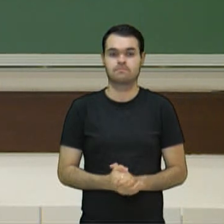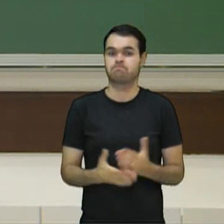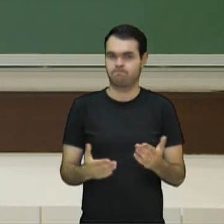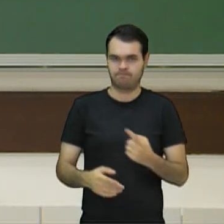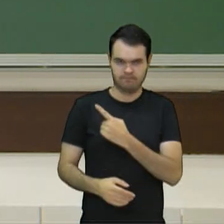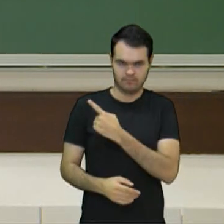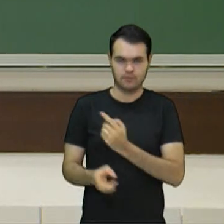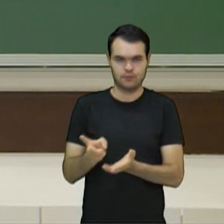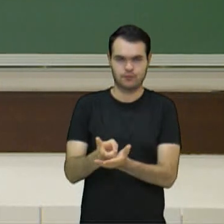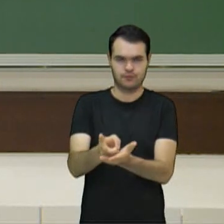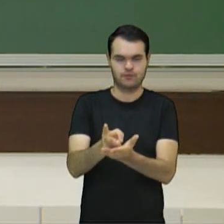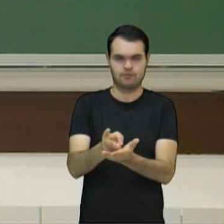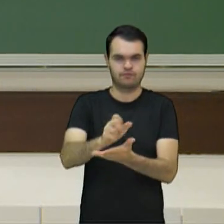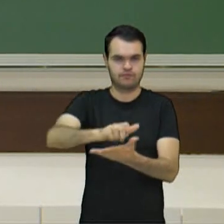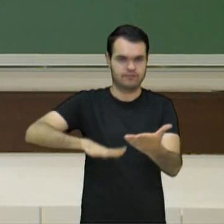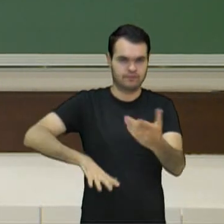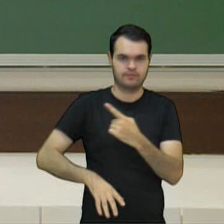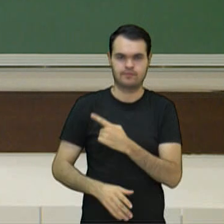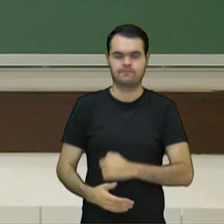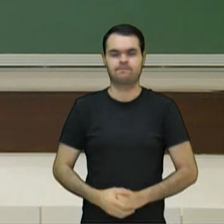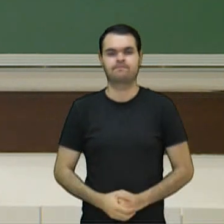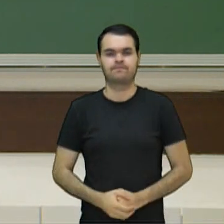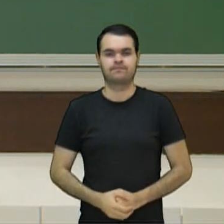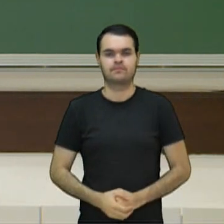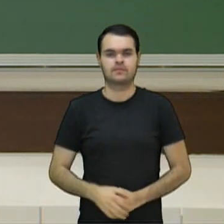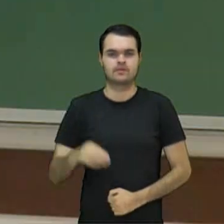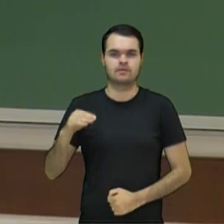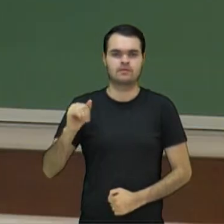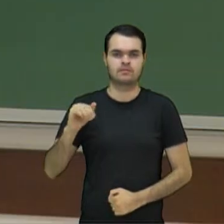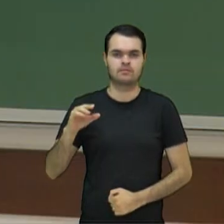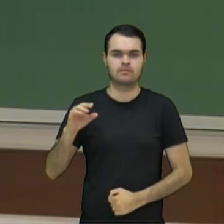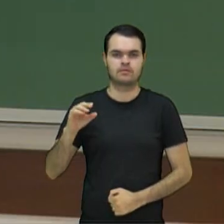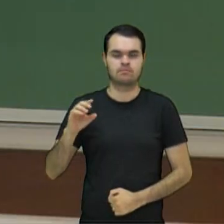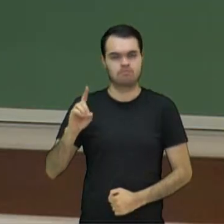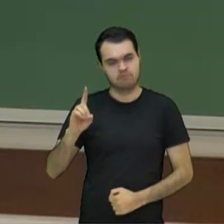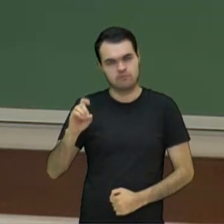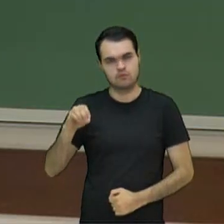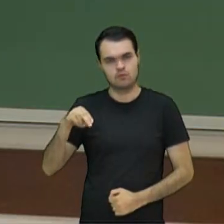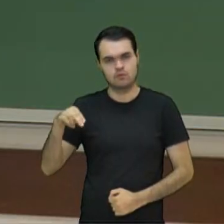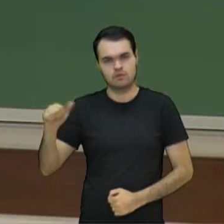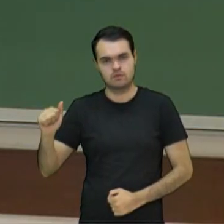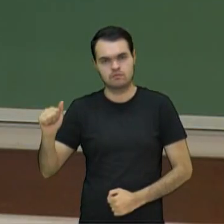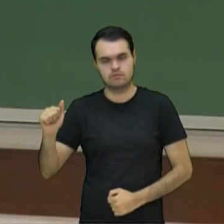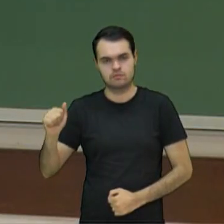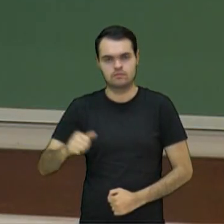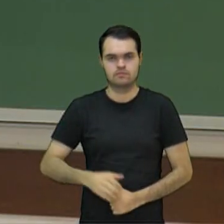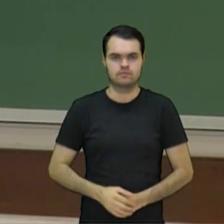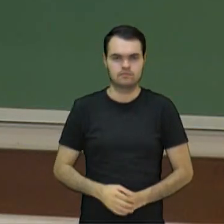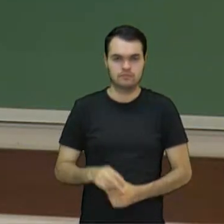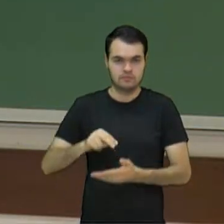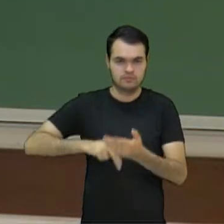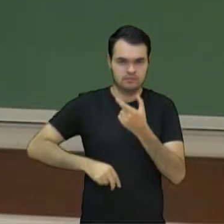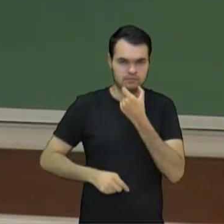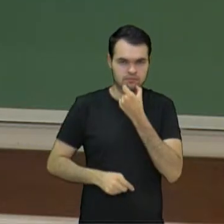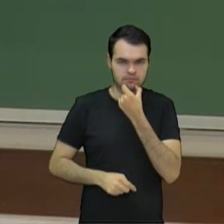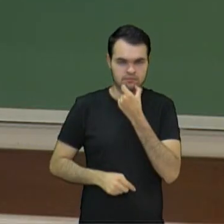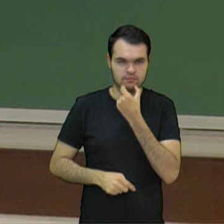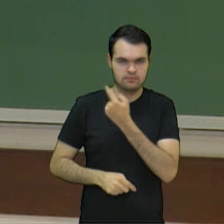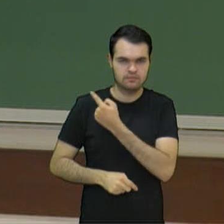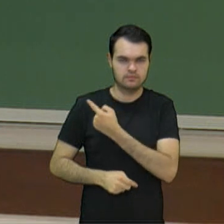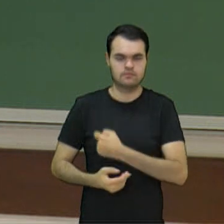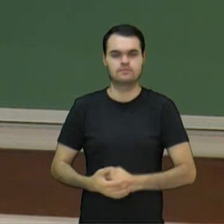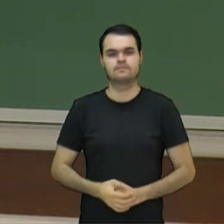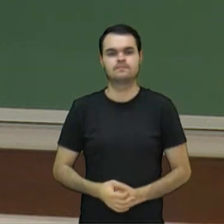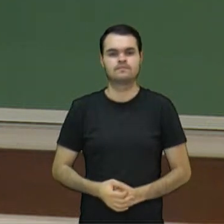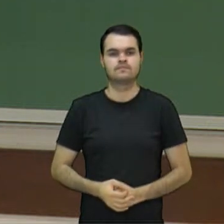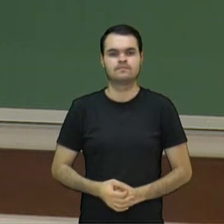Então, pessoal, continuando o nosso exercício, né? Madonna had achieved 21 top 10 hits in the United